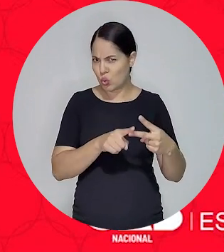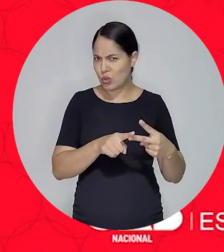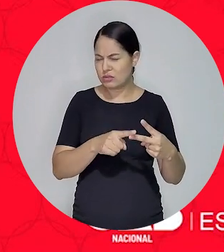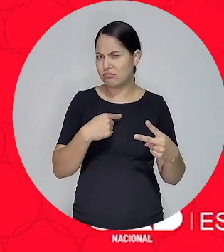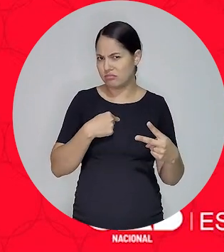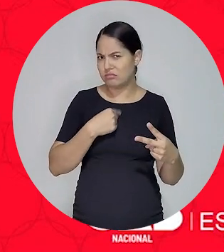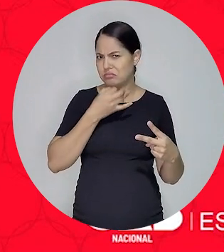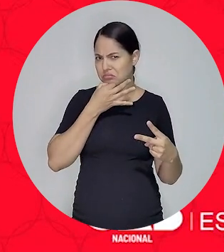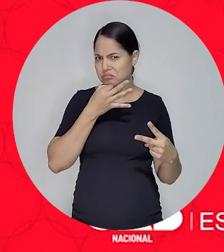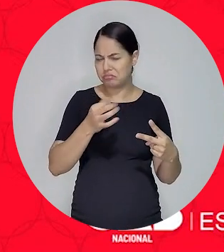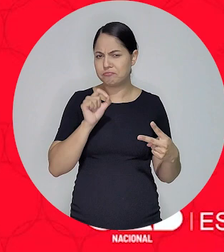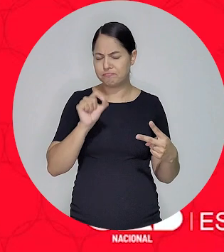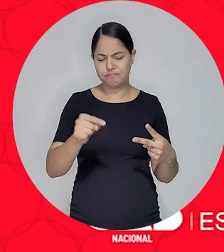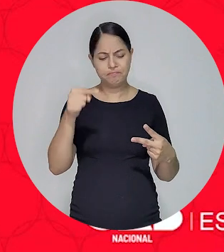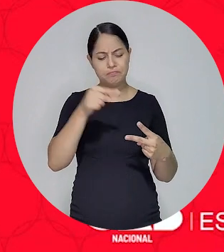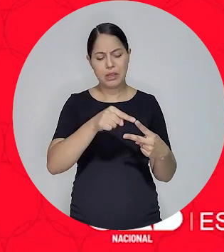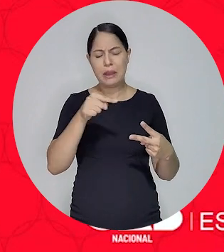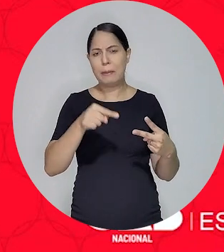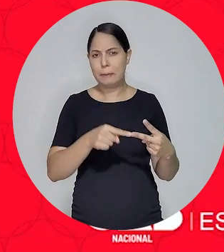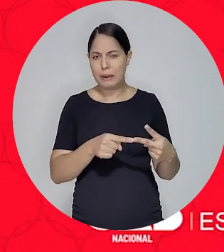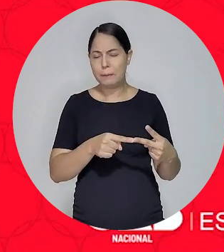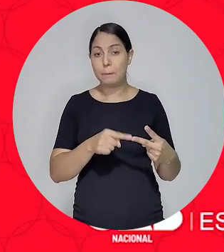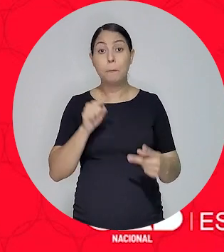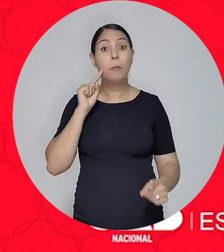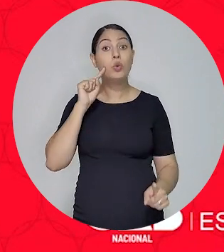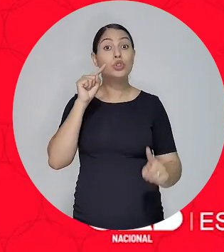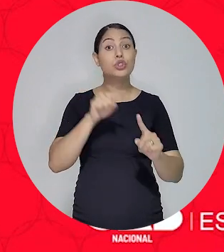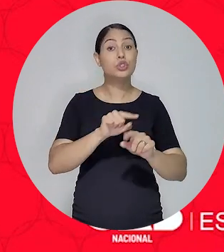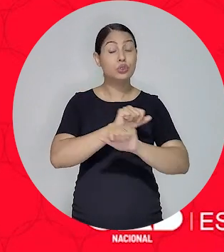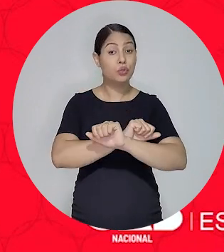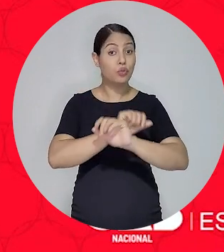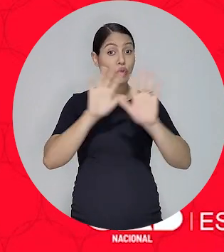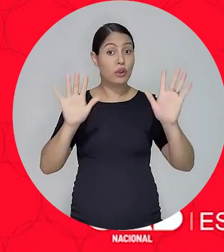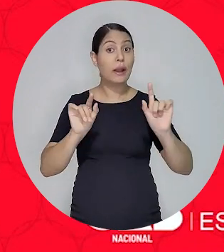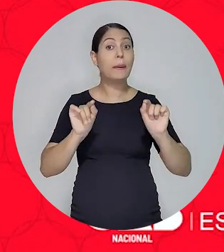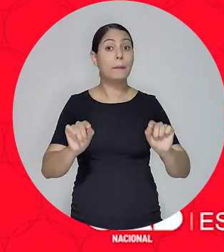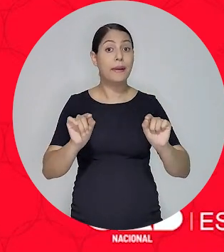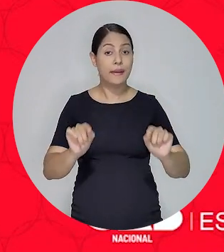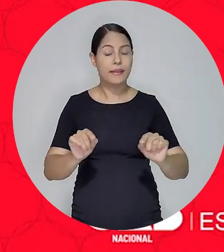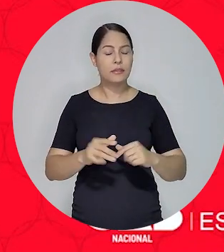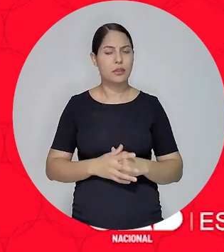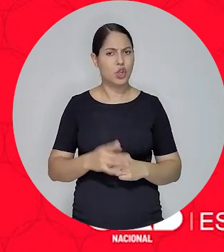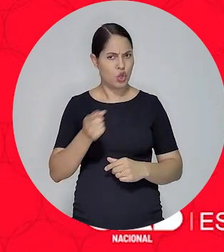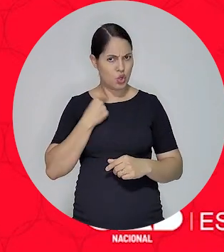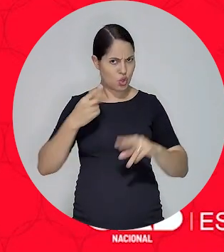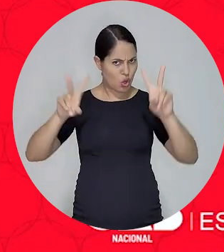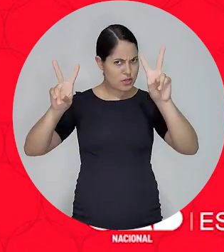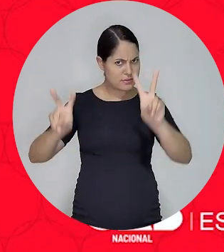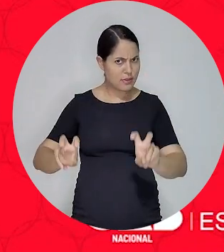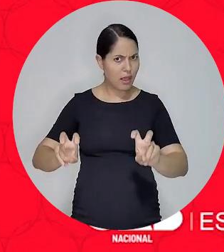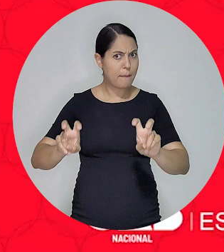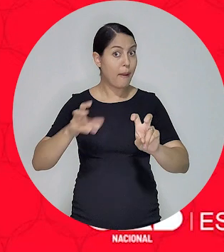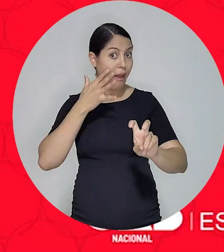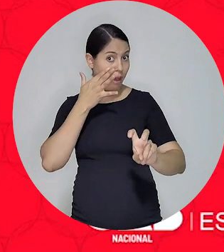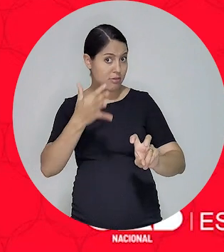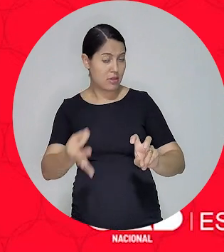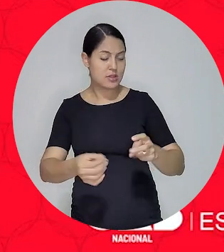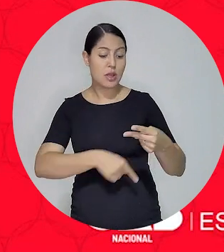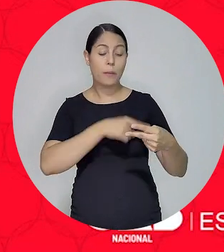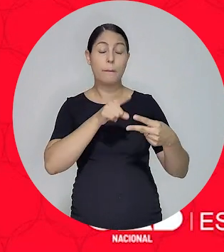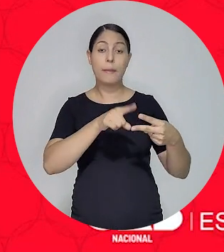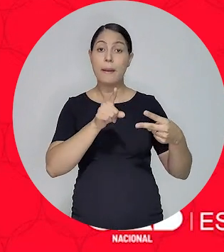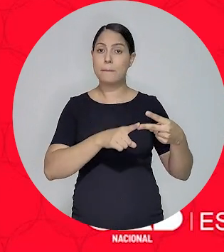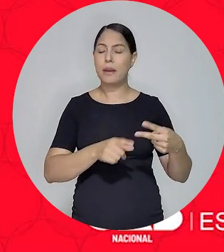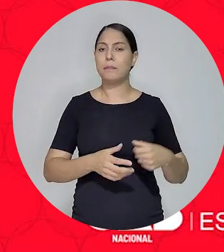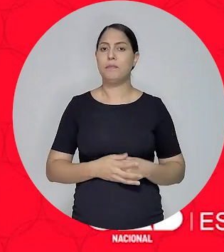existam duas razões, duas ordens, digamos assim, de motivos para a gente ter atenção a esse